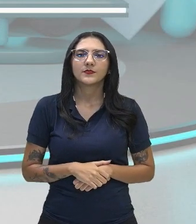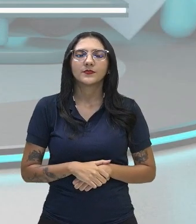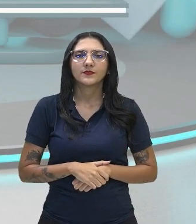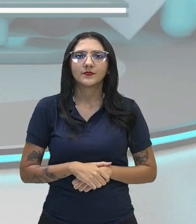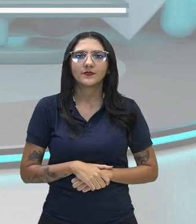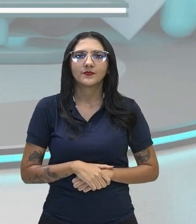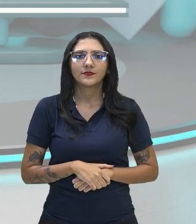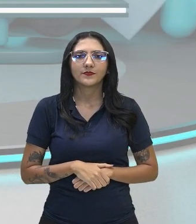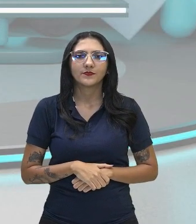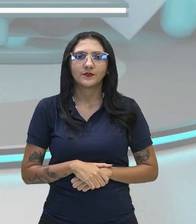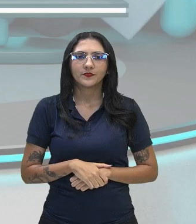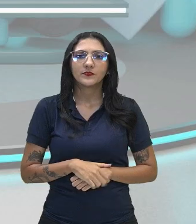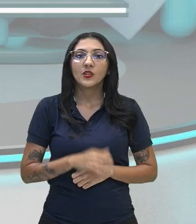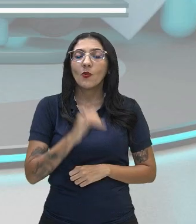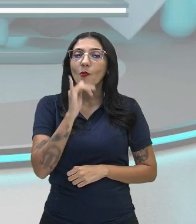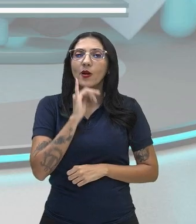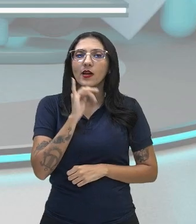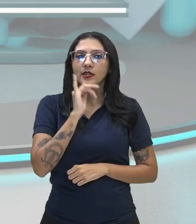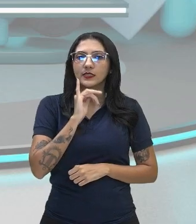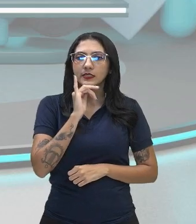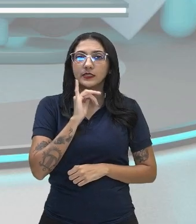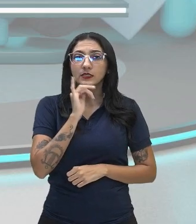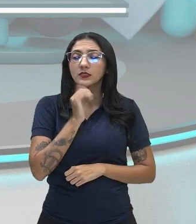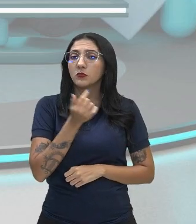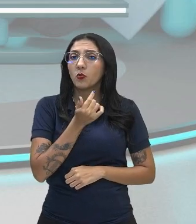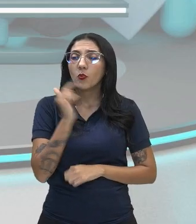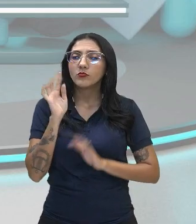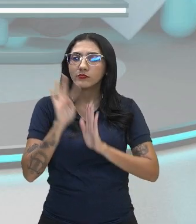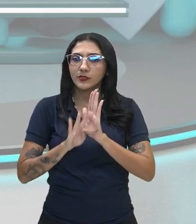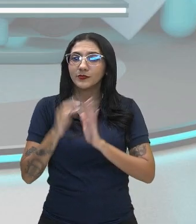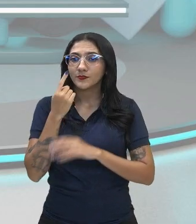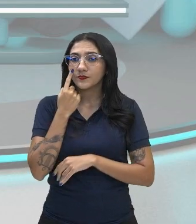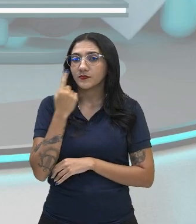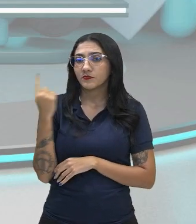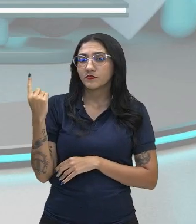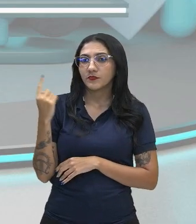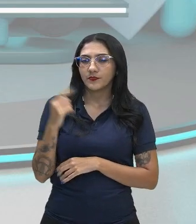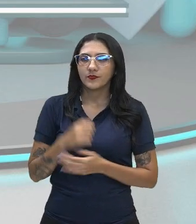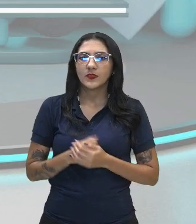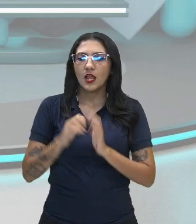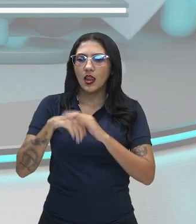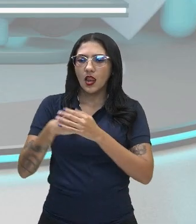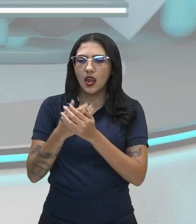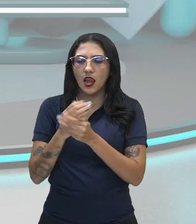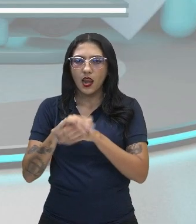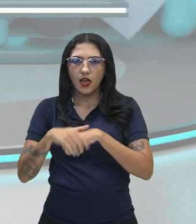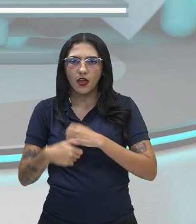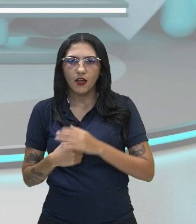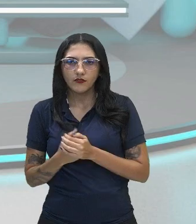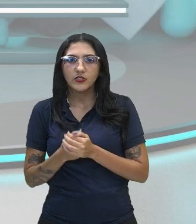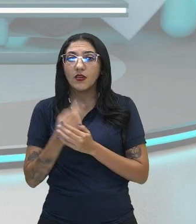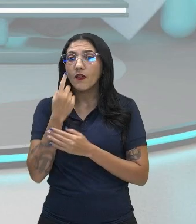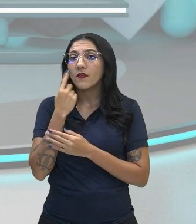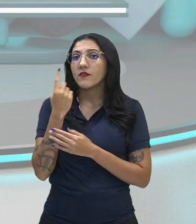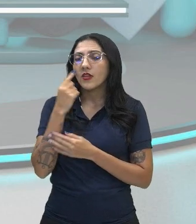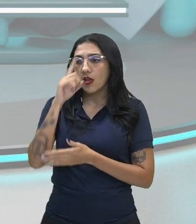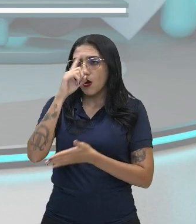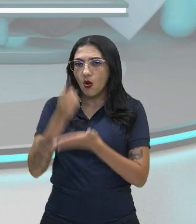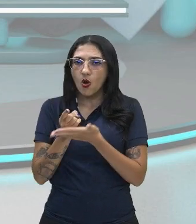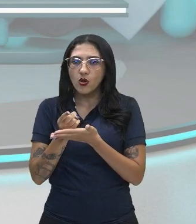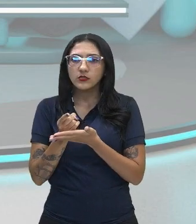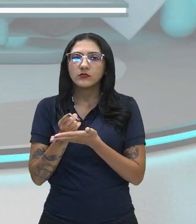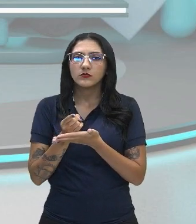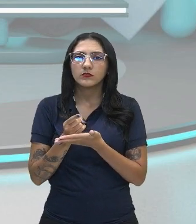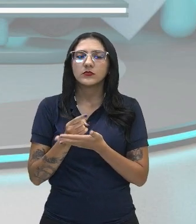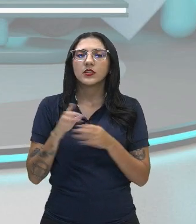interpretação. Exemplo de um texto, um outro exemplo de texto injuntivo. Lave bem as mãos, observe o verbo, lave, ordem. Misture